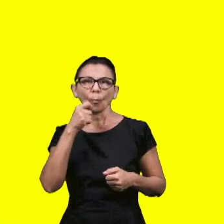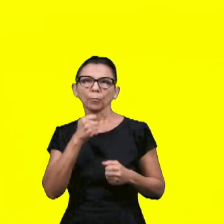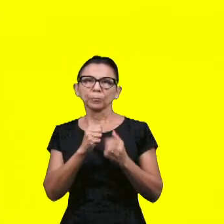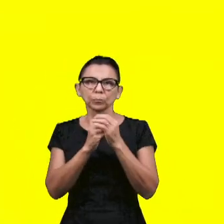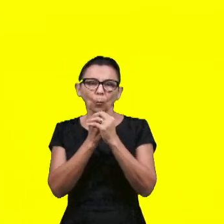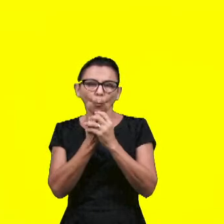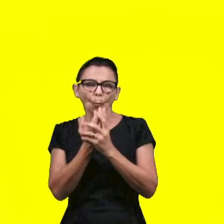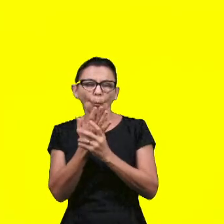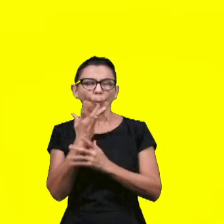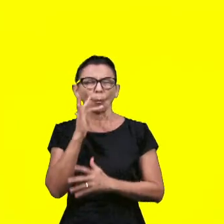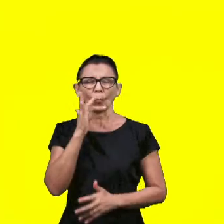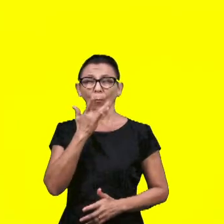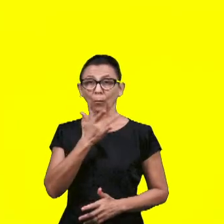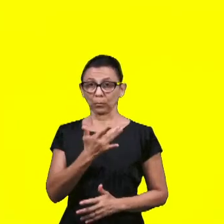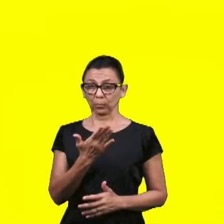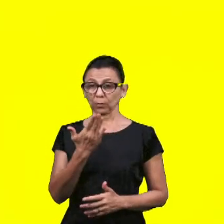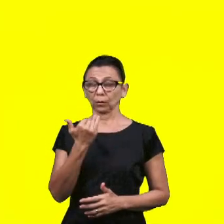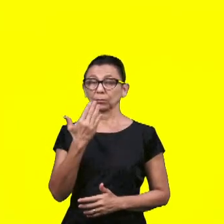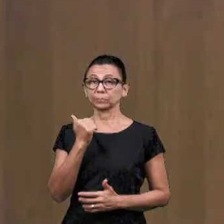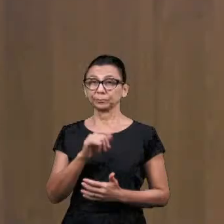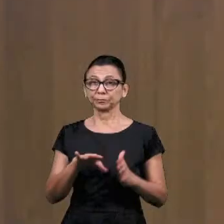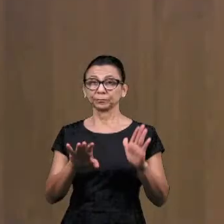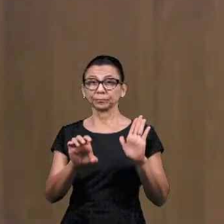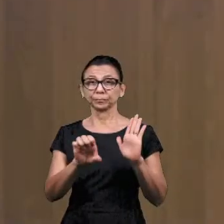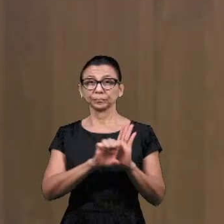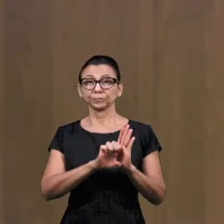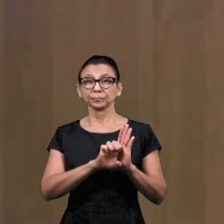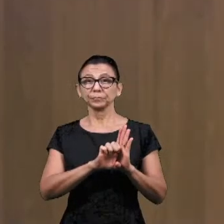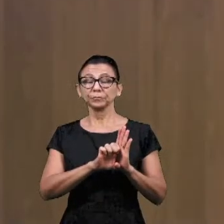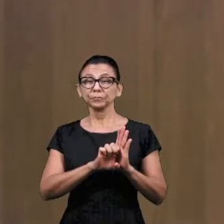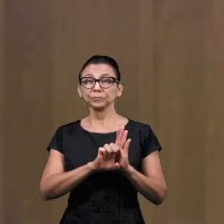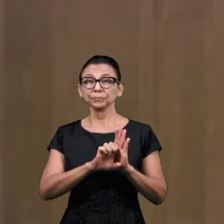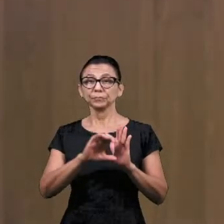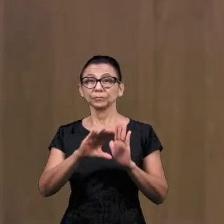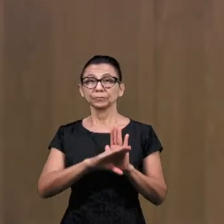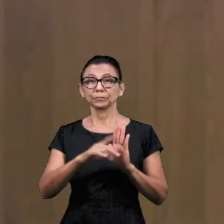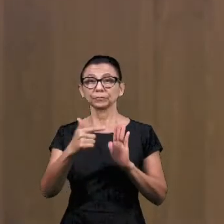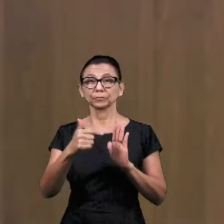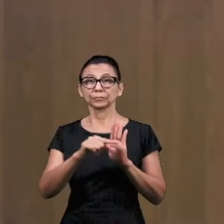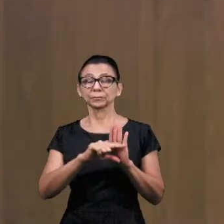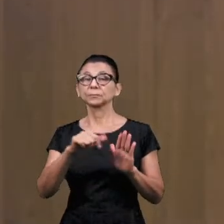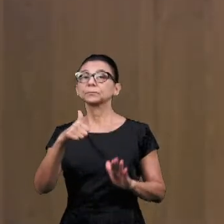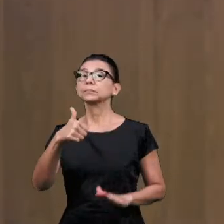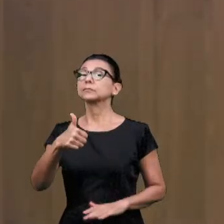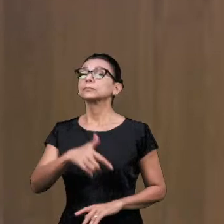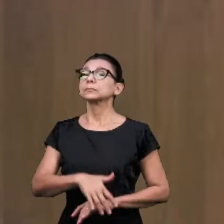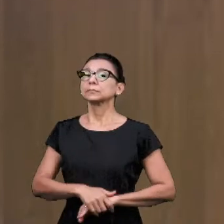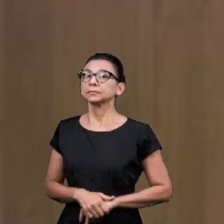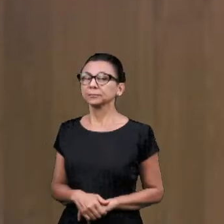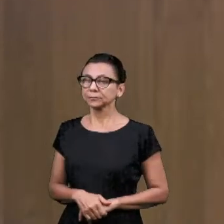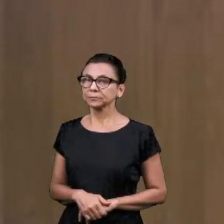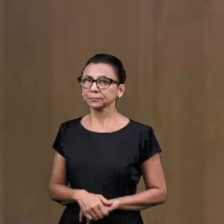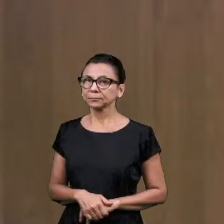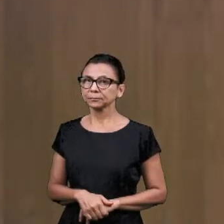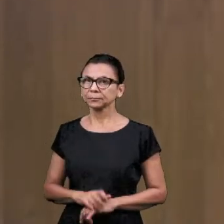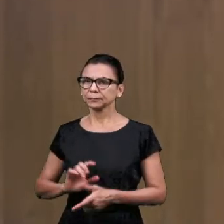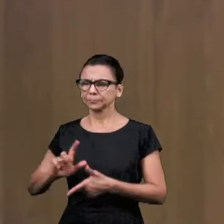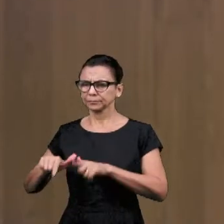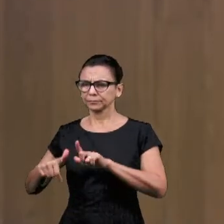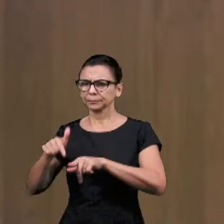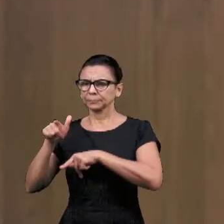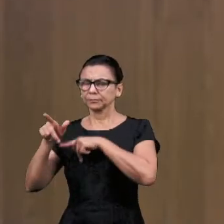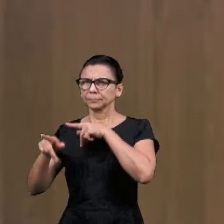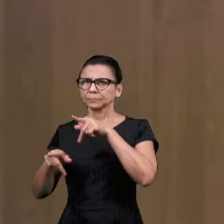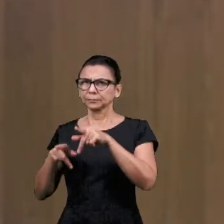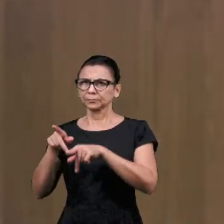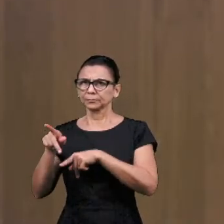comerão. Livro de Êxodo, capítulo 12, verso 8. Quando o povo de Israel estava para